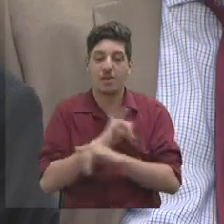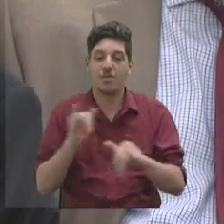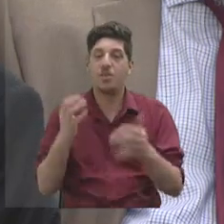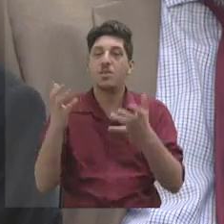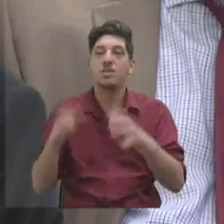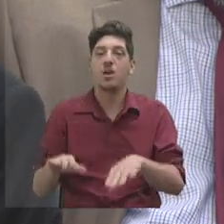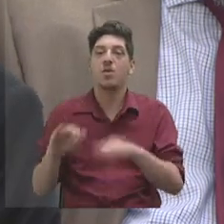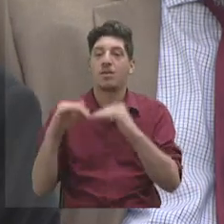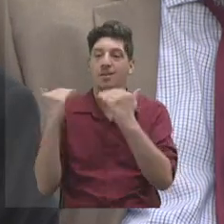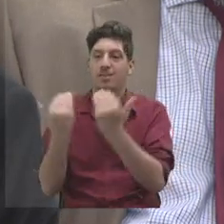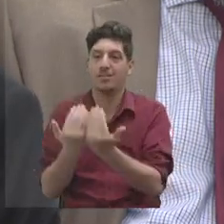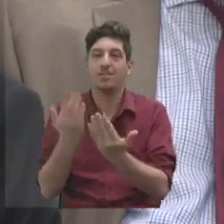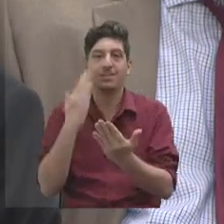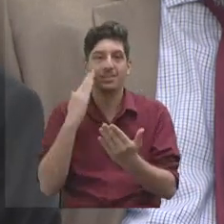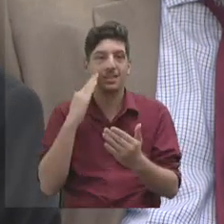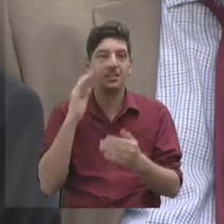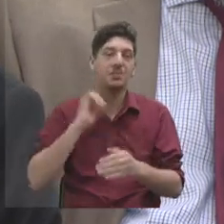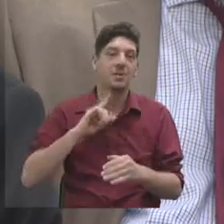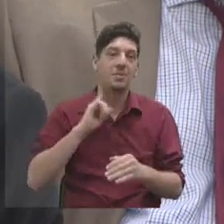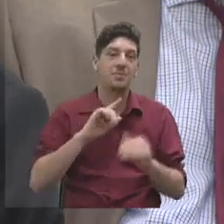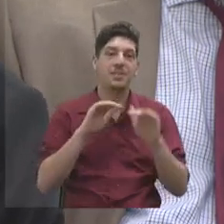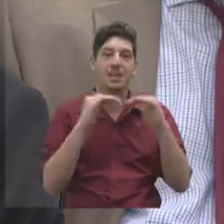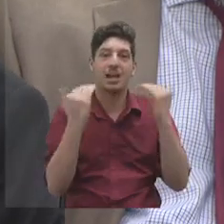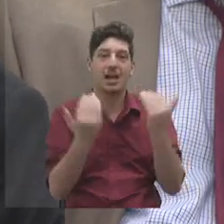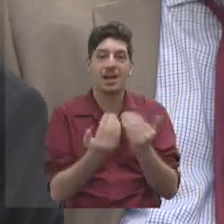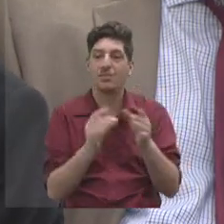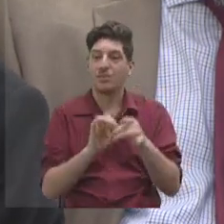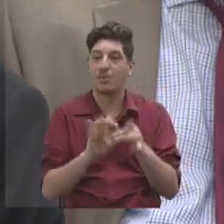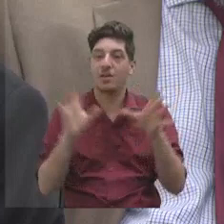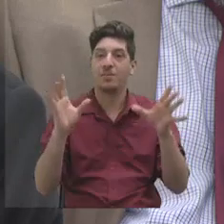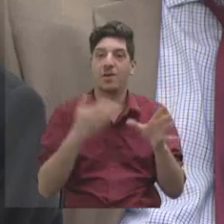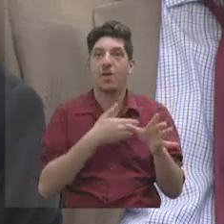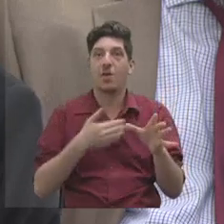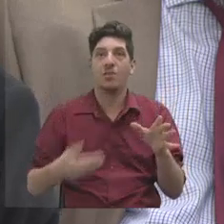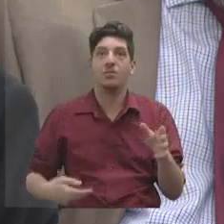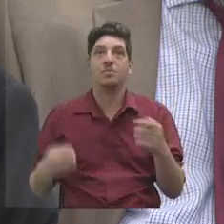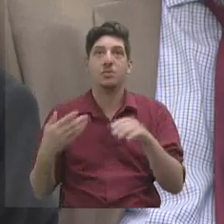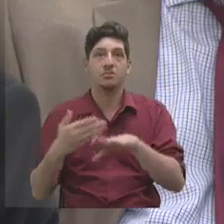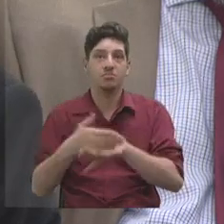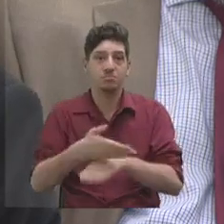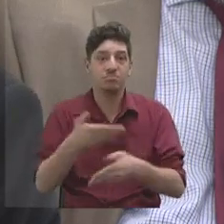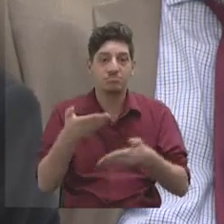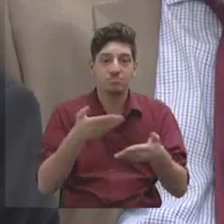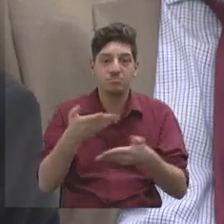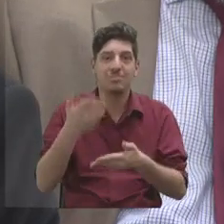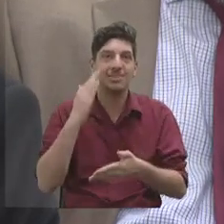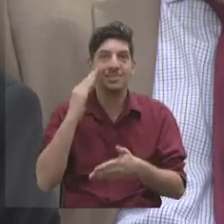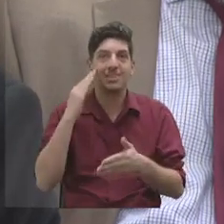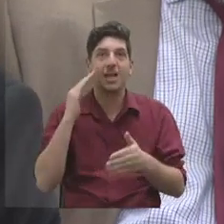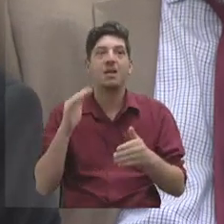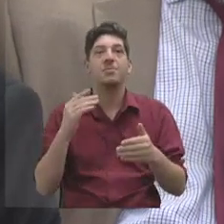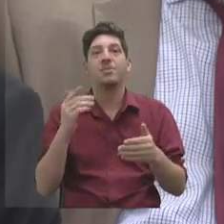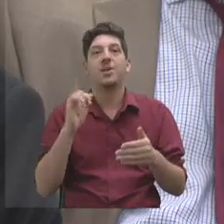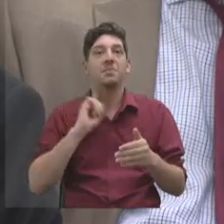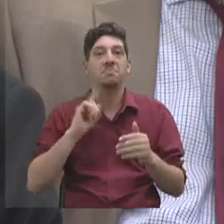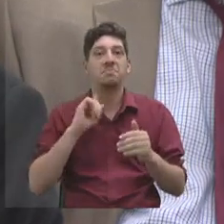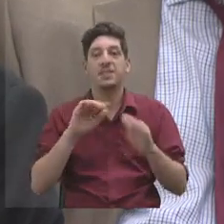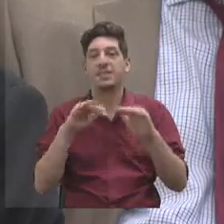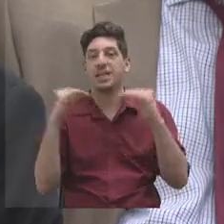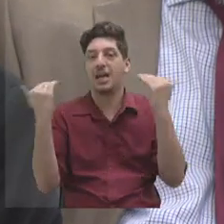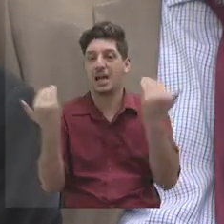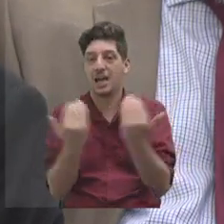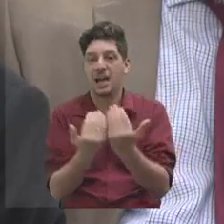Arena acabou alugando as datas e aí o governo teve que entrar para fazer uma mediação a Minas Arena até então irredutível